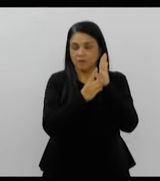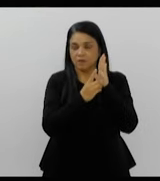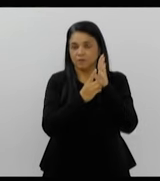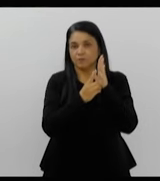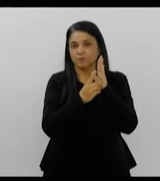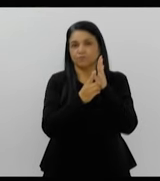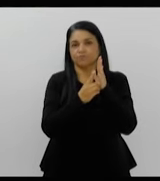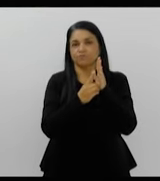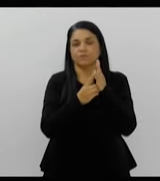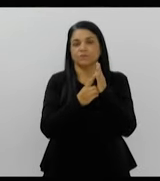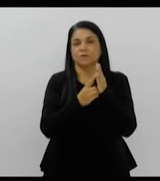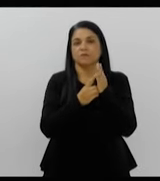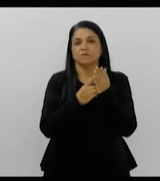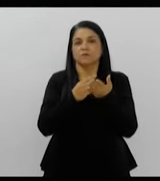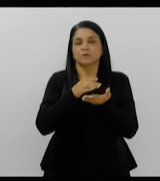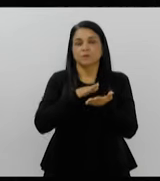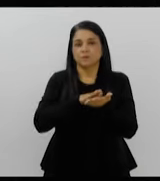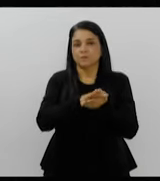governador, o